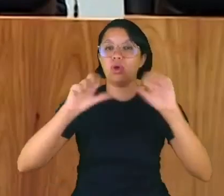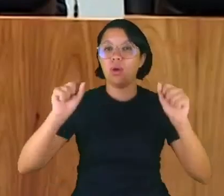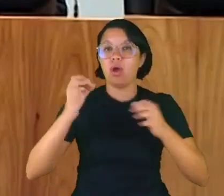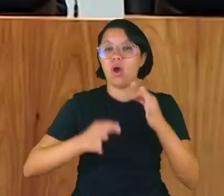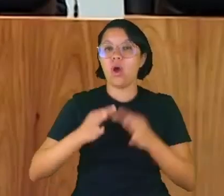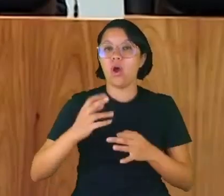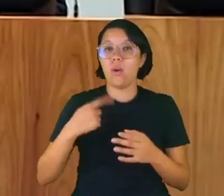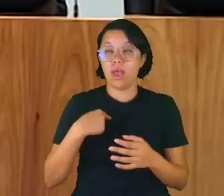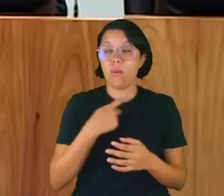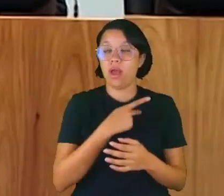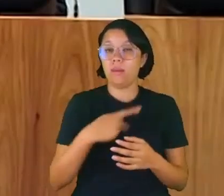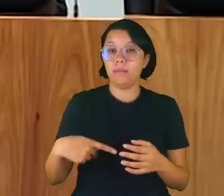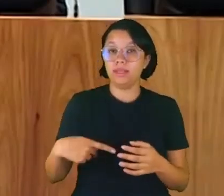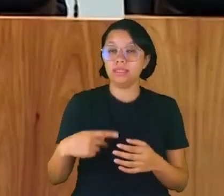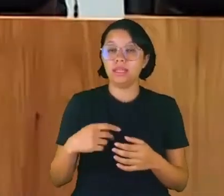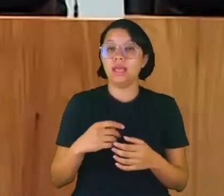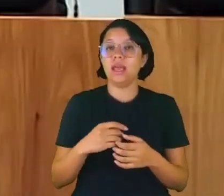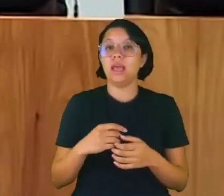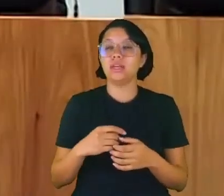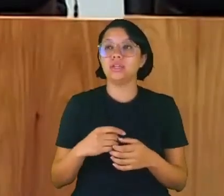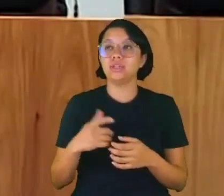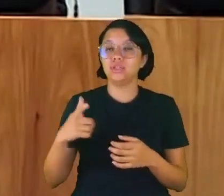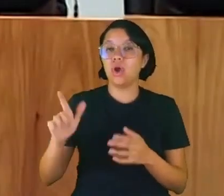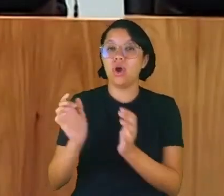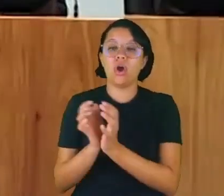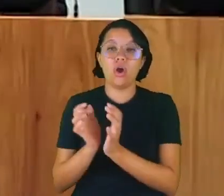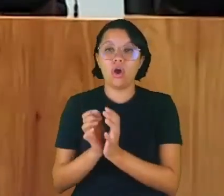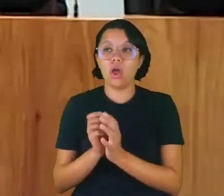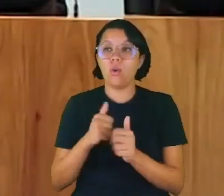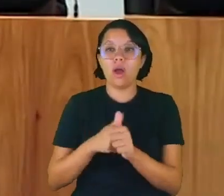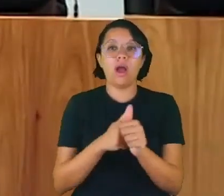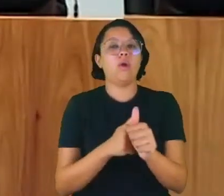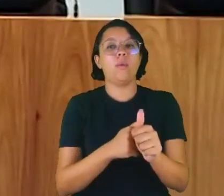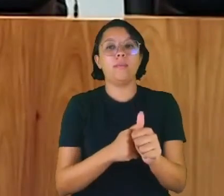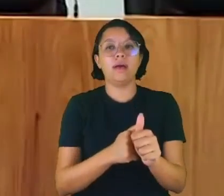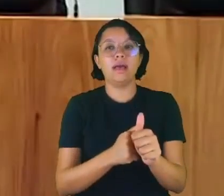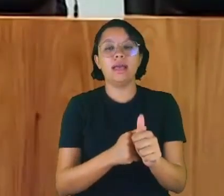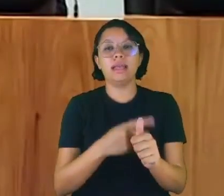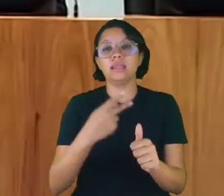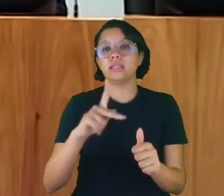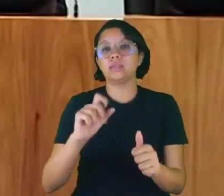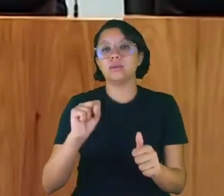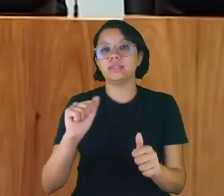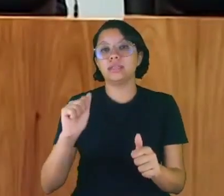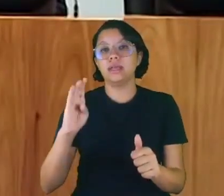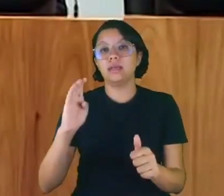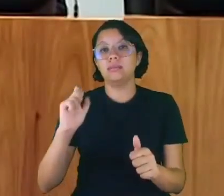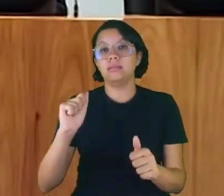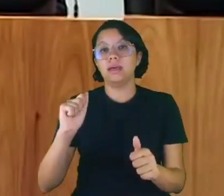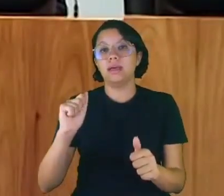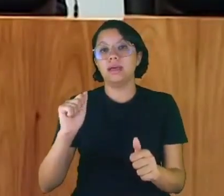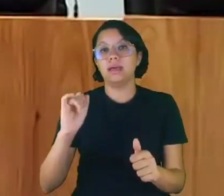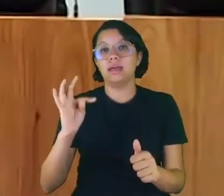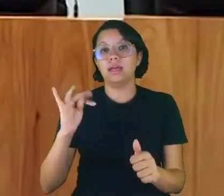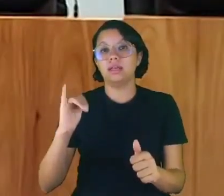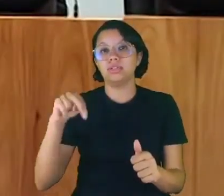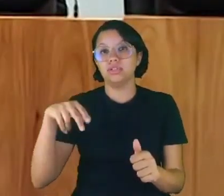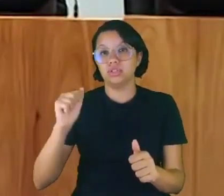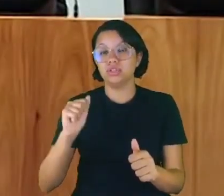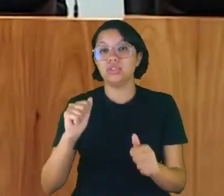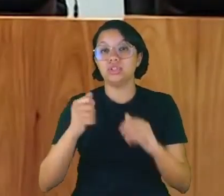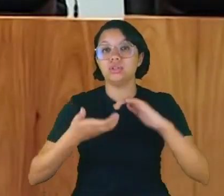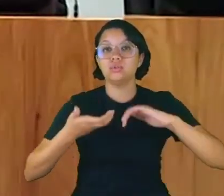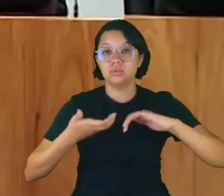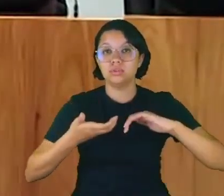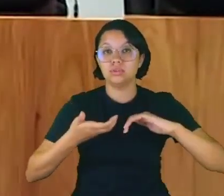eu era presidente da JUF. Acompanhei o ministro Moura Ribeiro na sua sabatina no Senado. Verdade. Também com